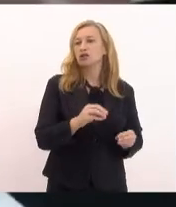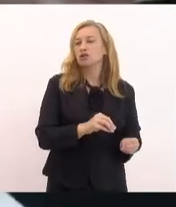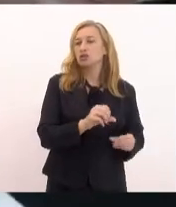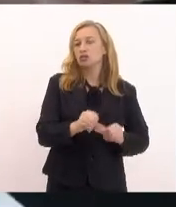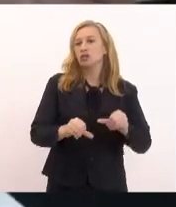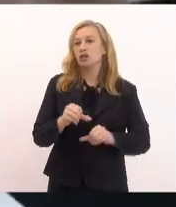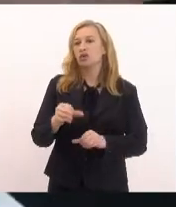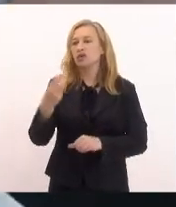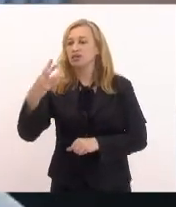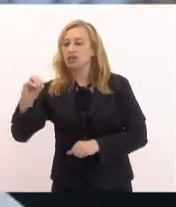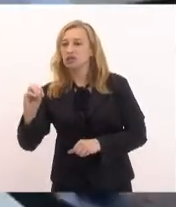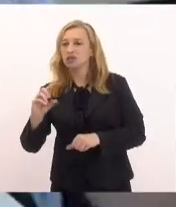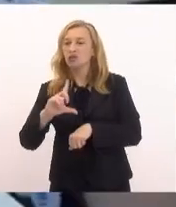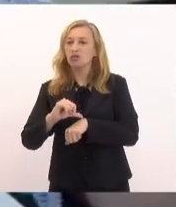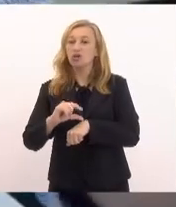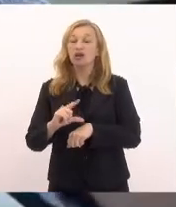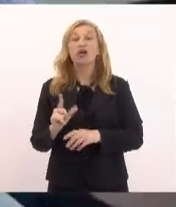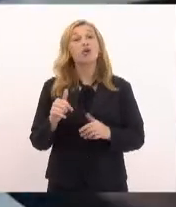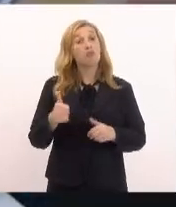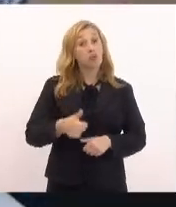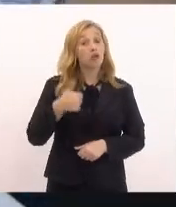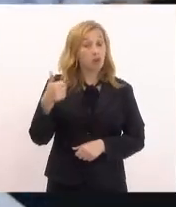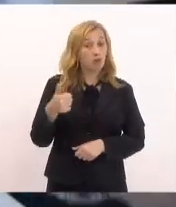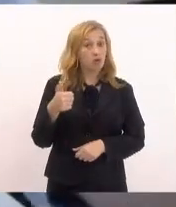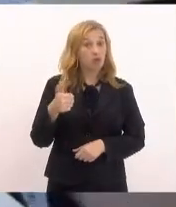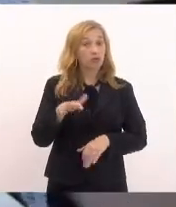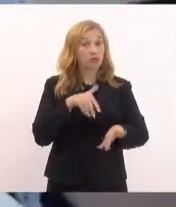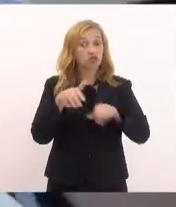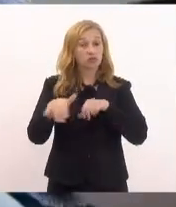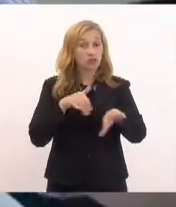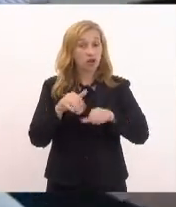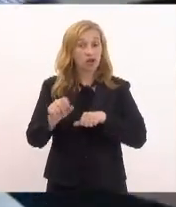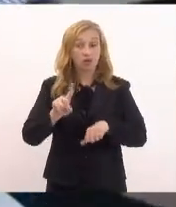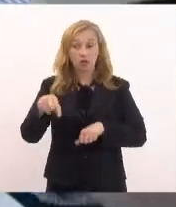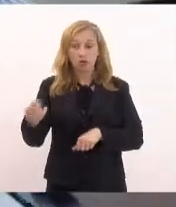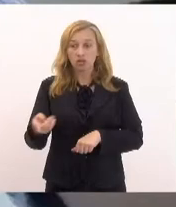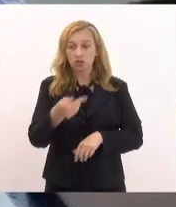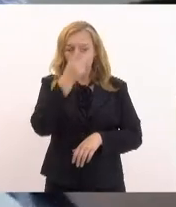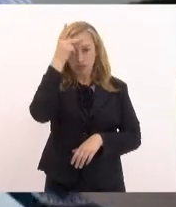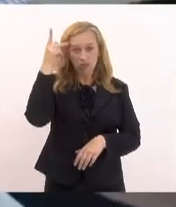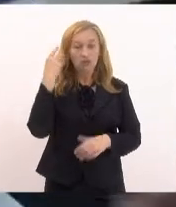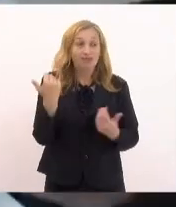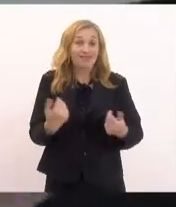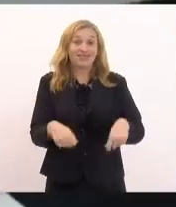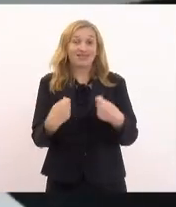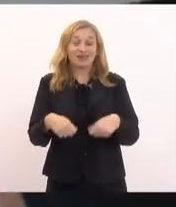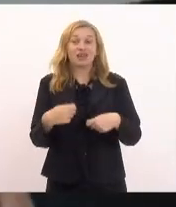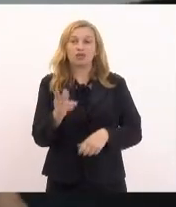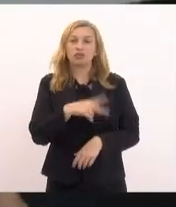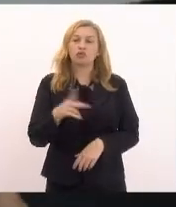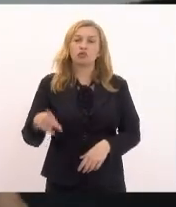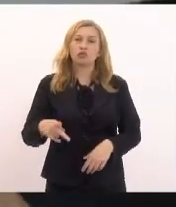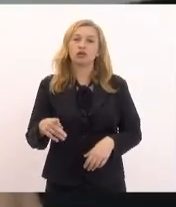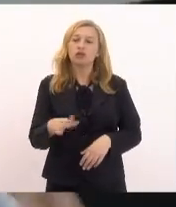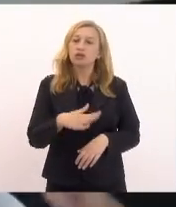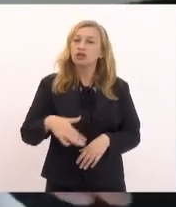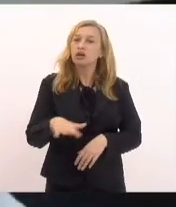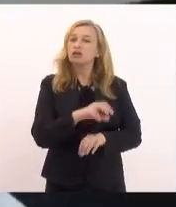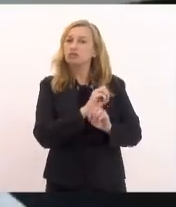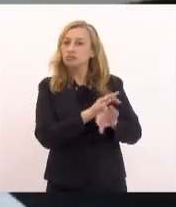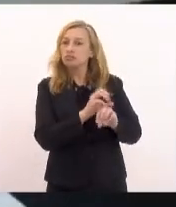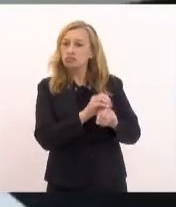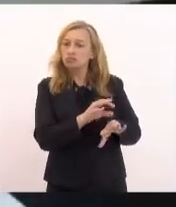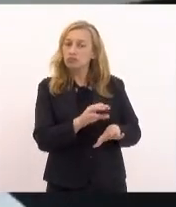chamar concursados, é uma outra forma de suprir, né, a carência de professores na rede estadual de educação com